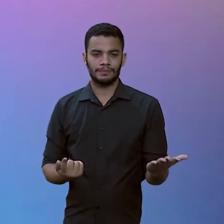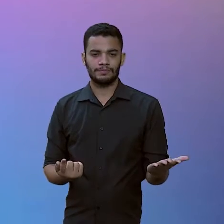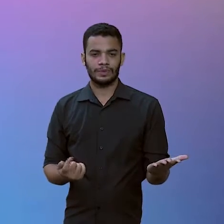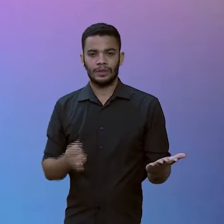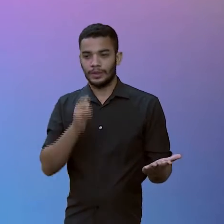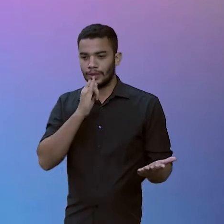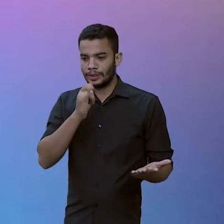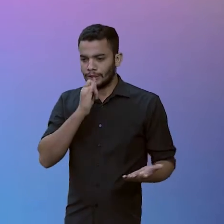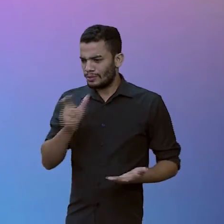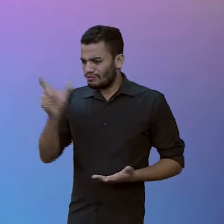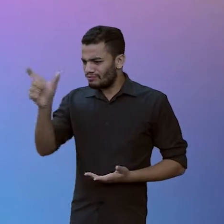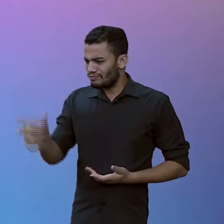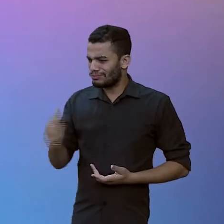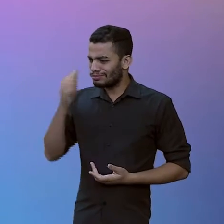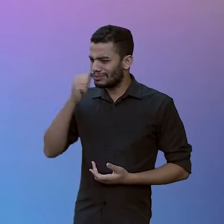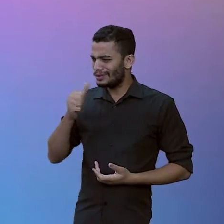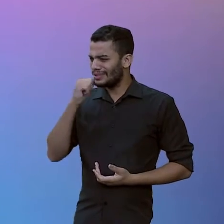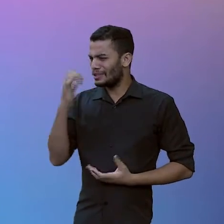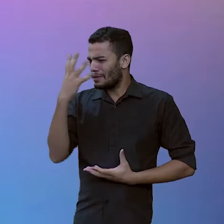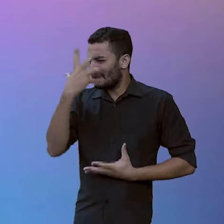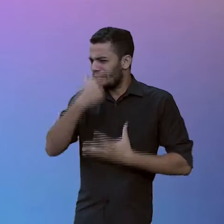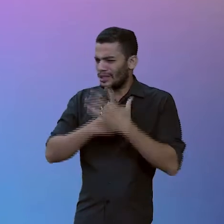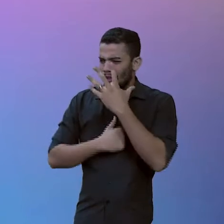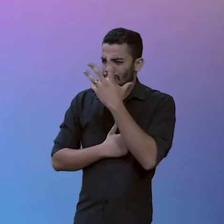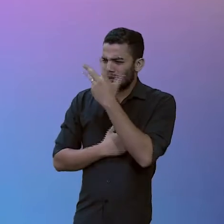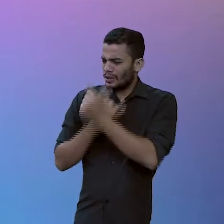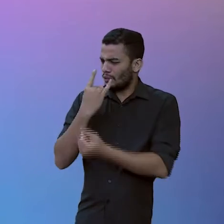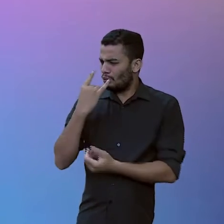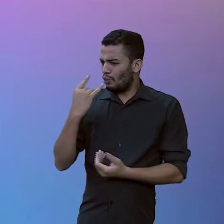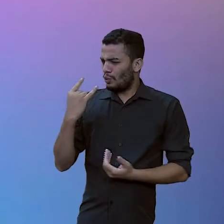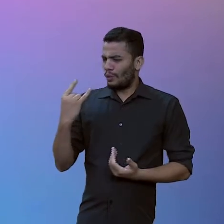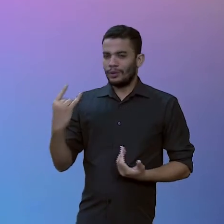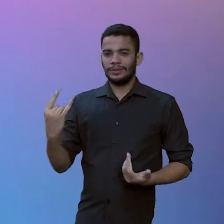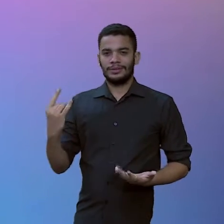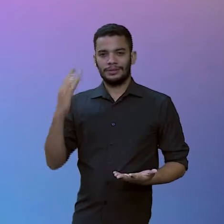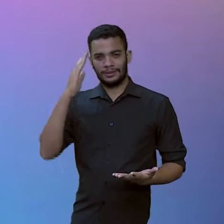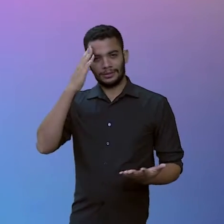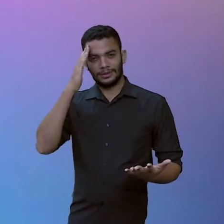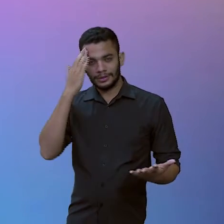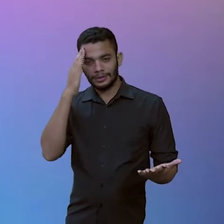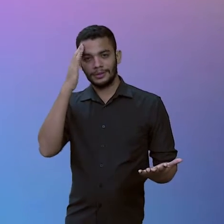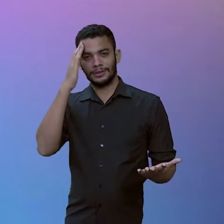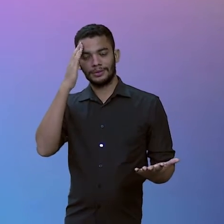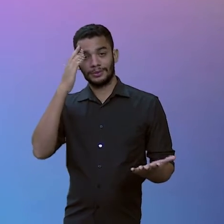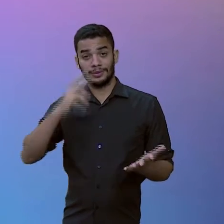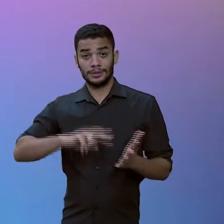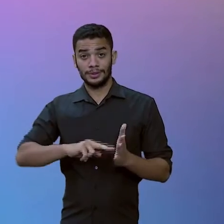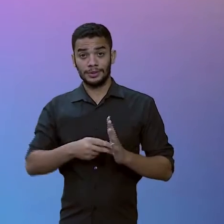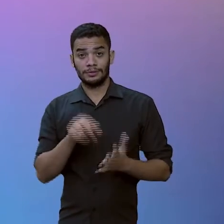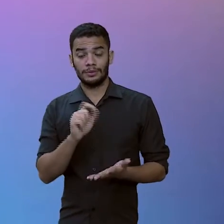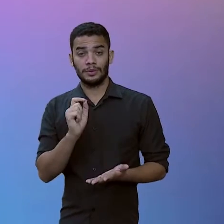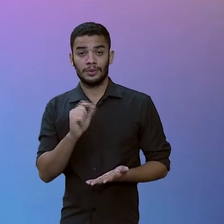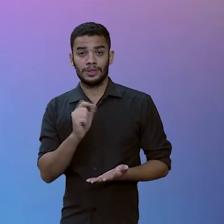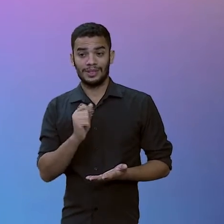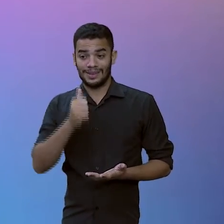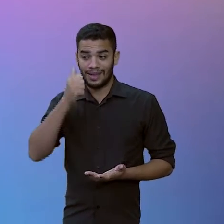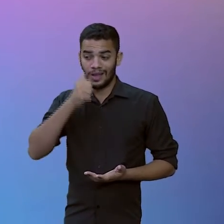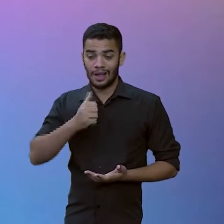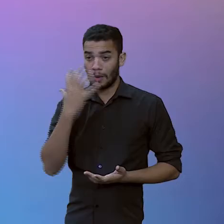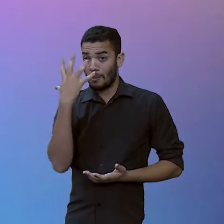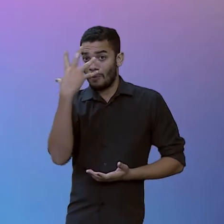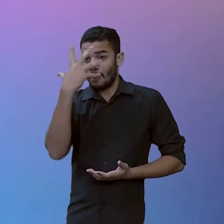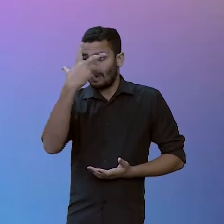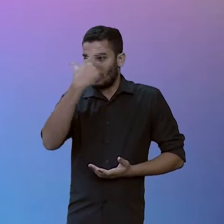de Alice encantou a todos. Assim, estudantes, a beleza precisa da personagem Alice